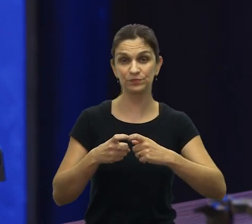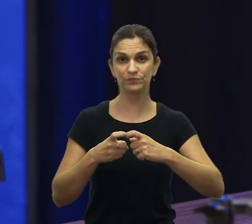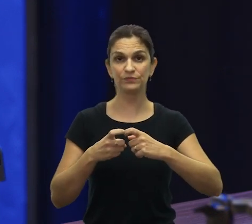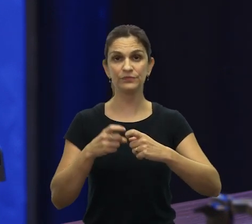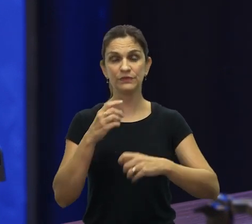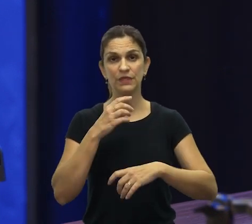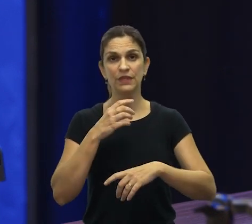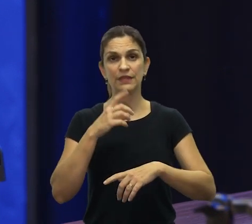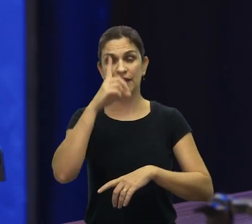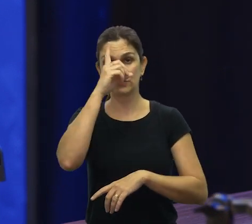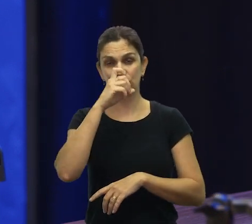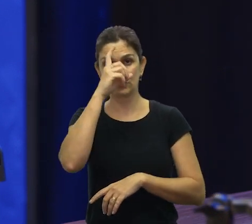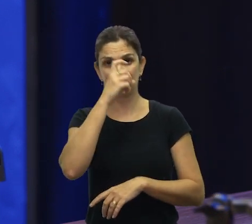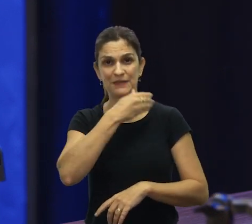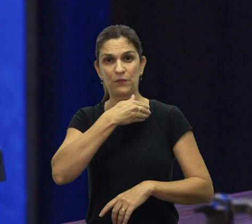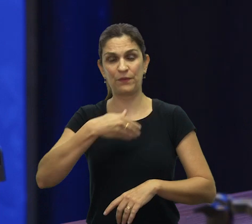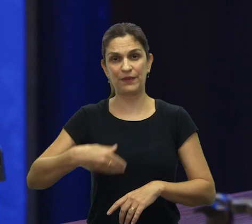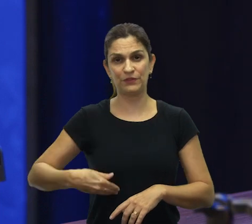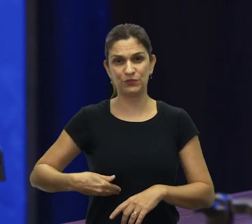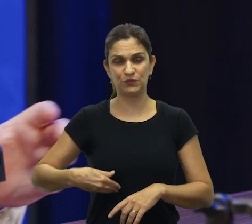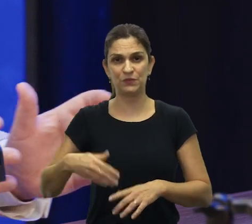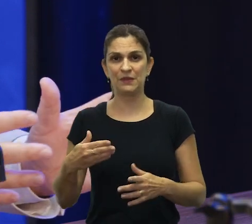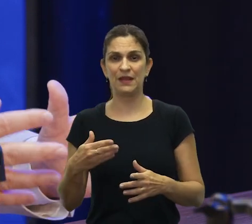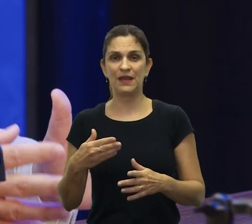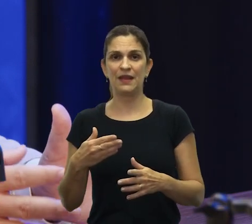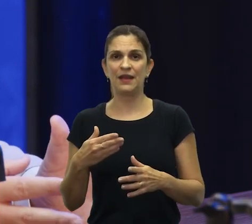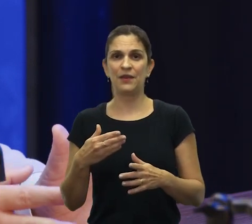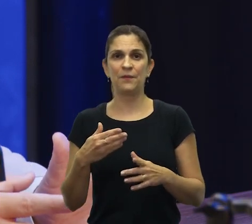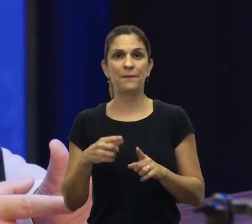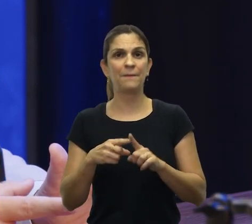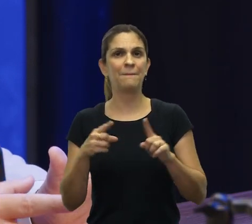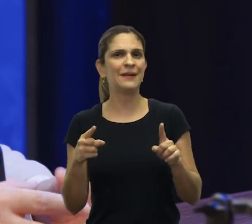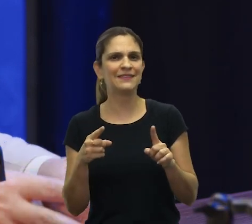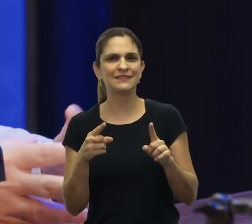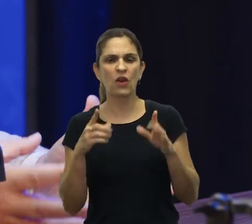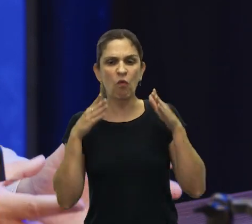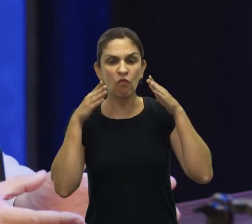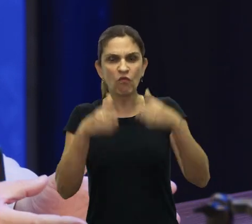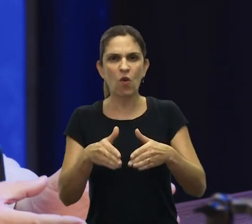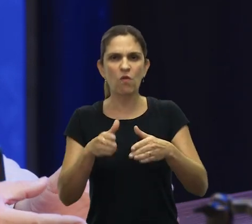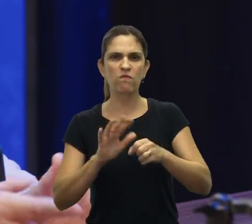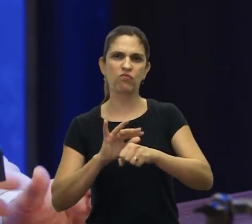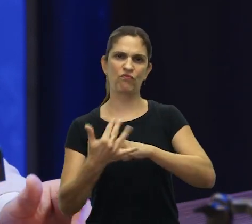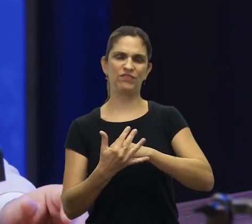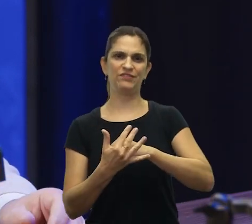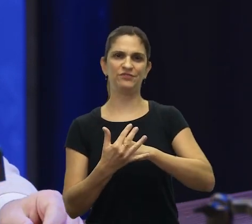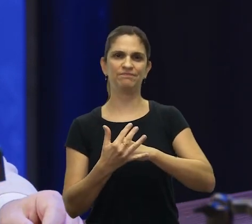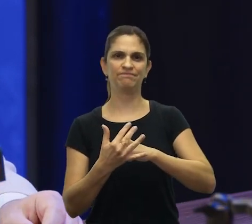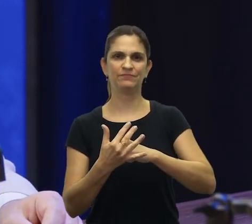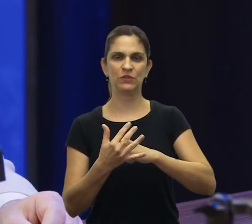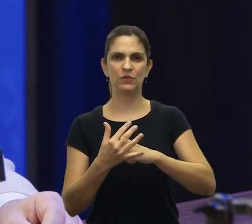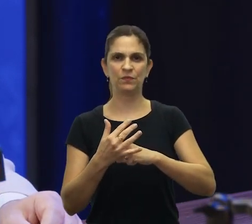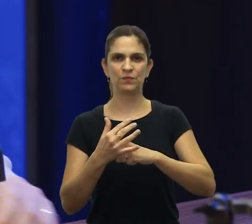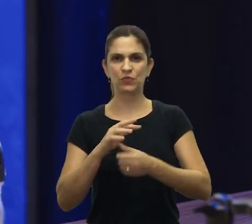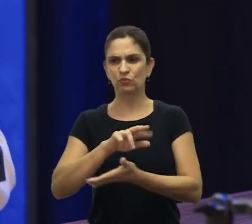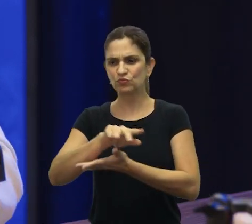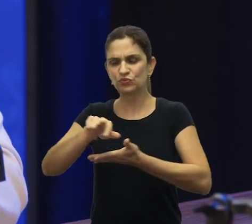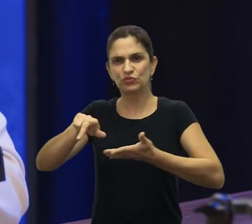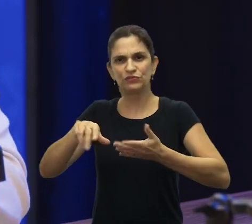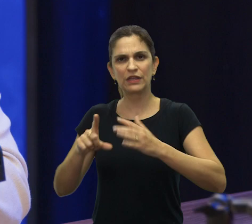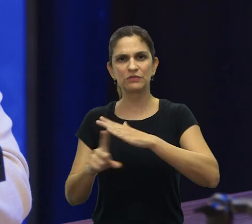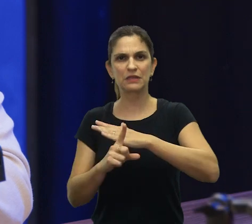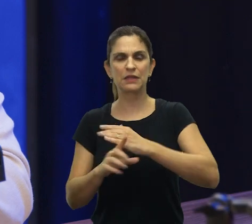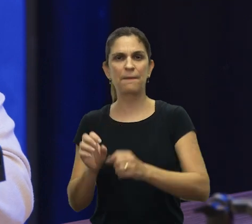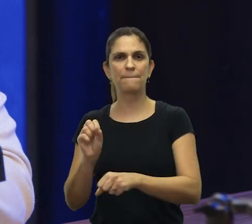o Hospital Regional, que foi referência, todo hospital virou um cenário de guerra para o Covid. Então, aí,